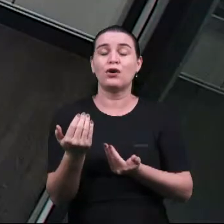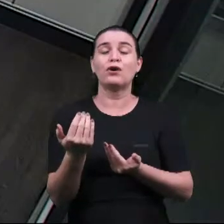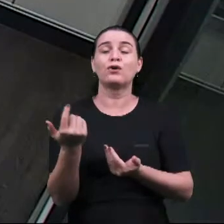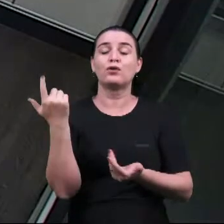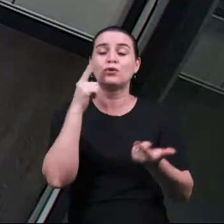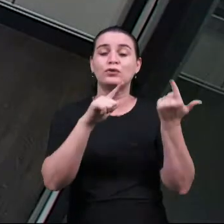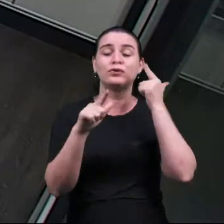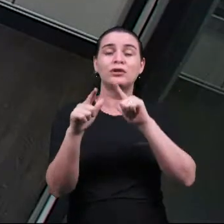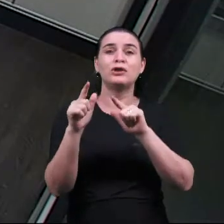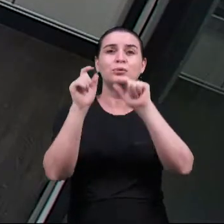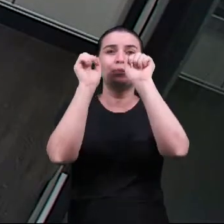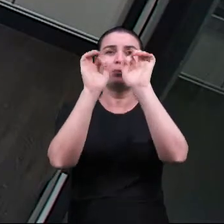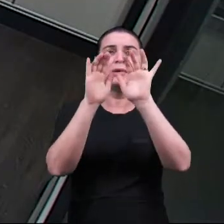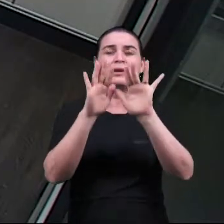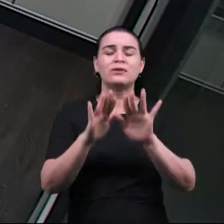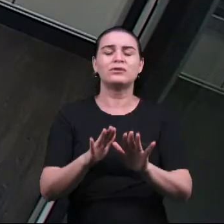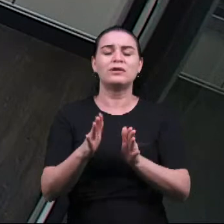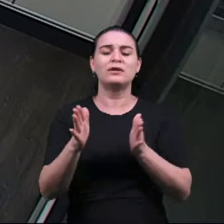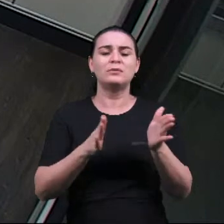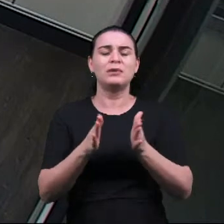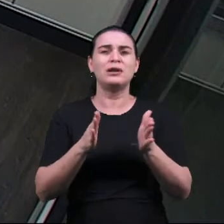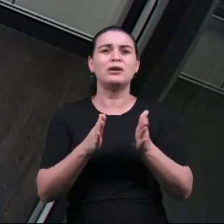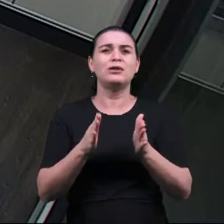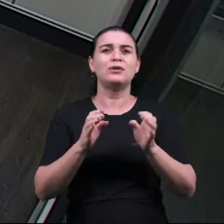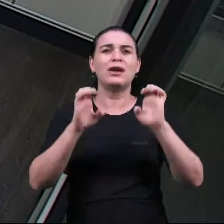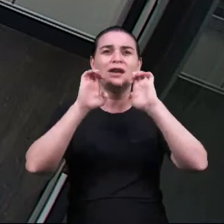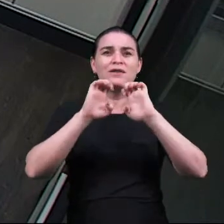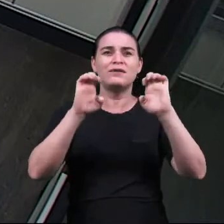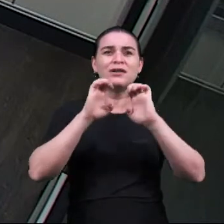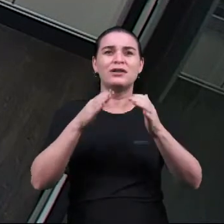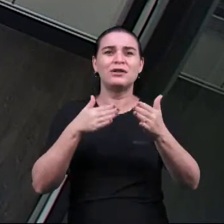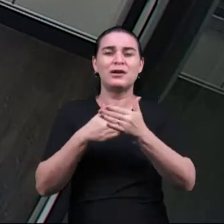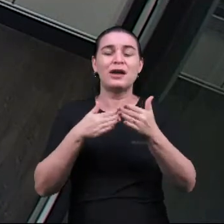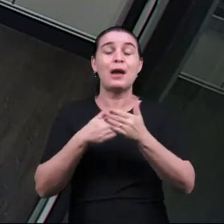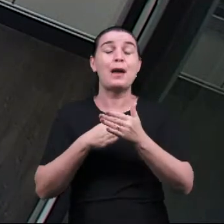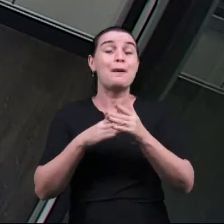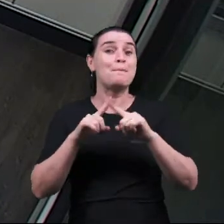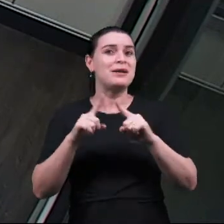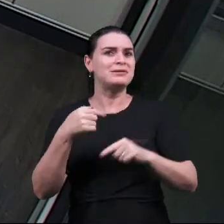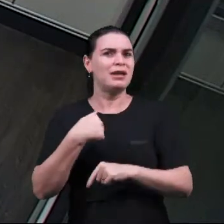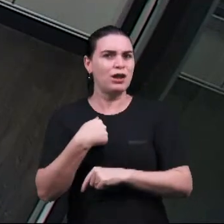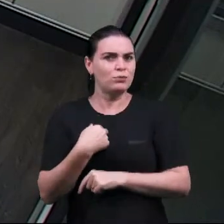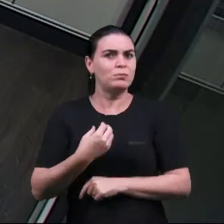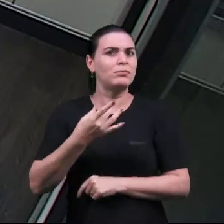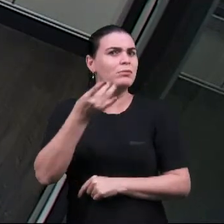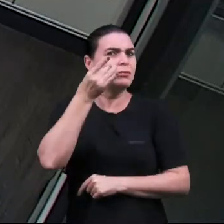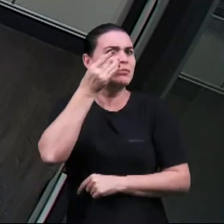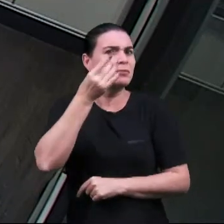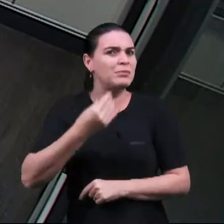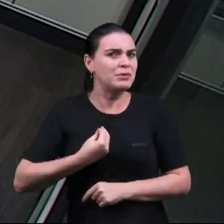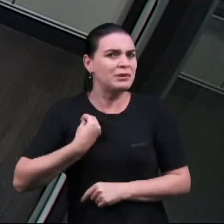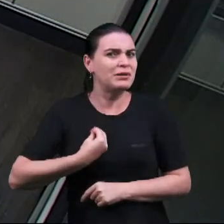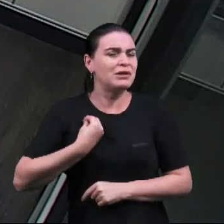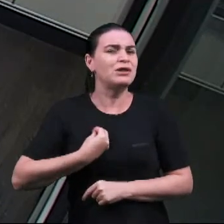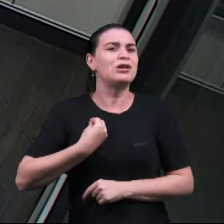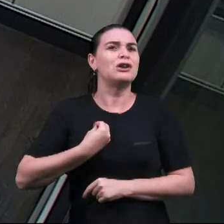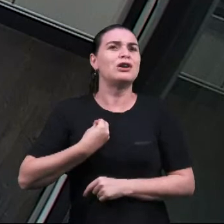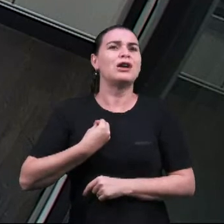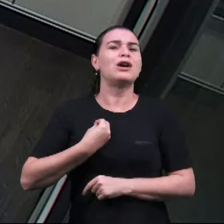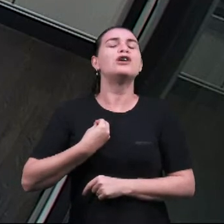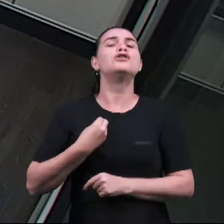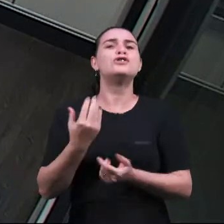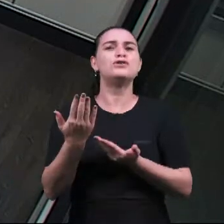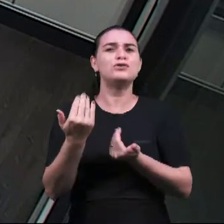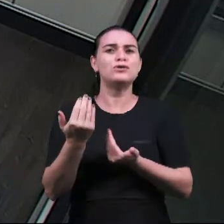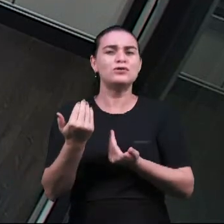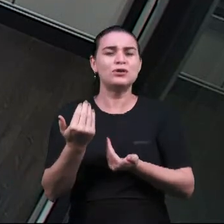Evangelho Sem Fronteiras. Pessoas mais maduras. Eu estive lá numa segunda-feira. Foi boa a reunião que você fez? Muito boa.